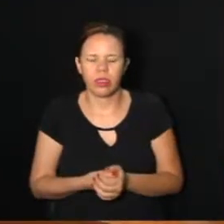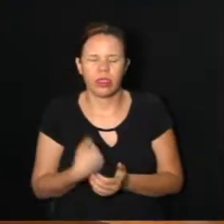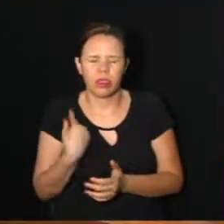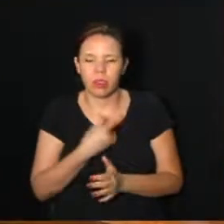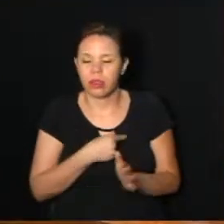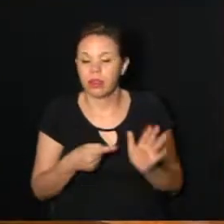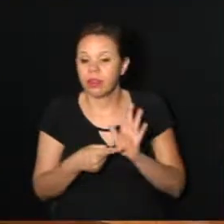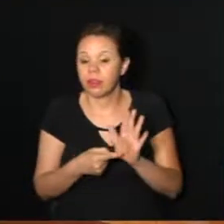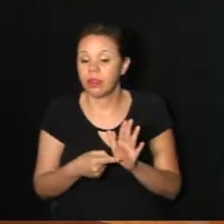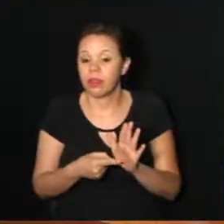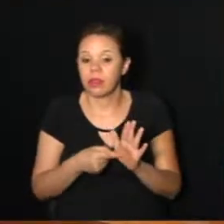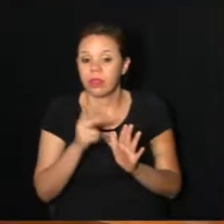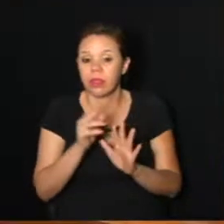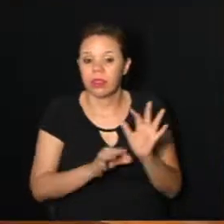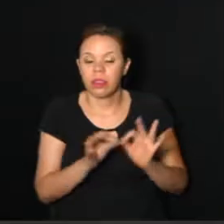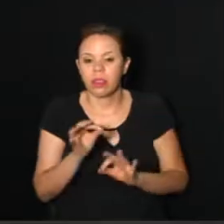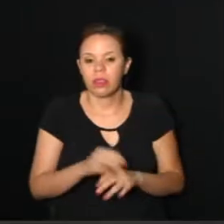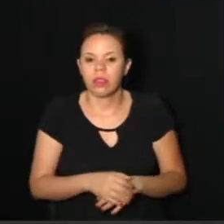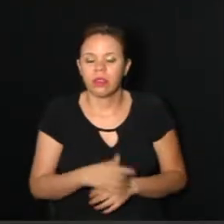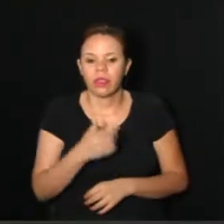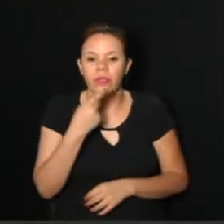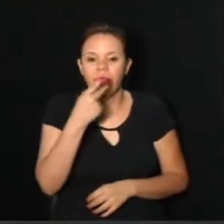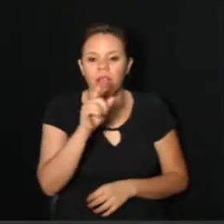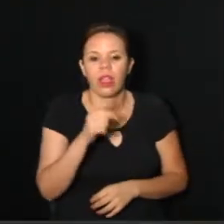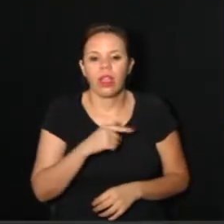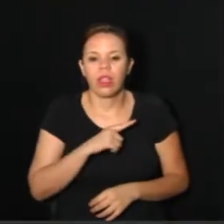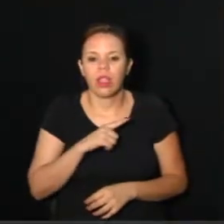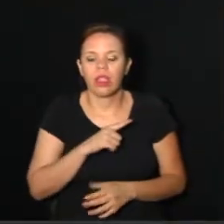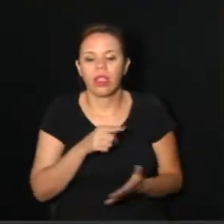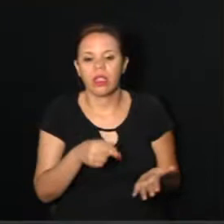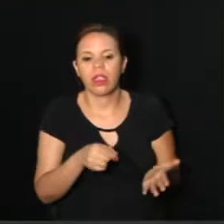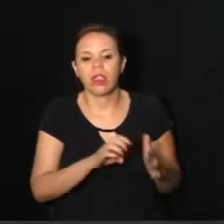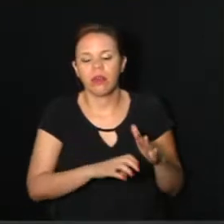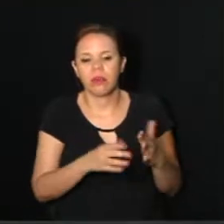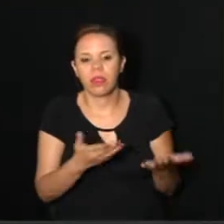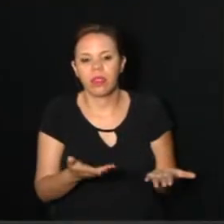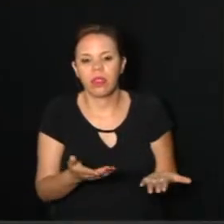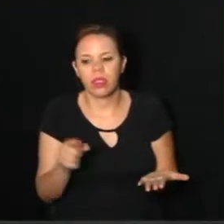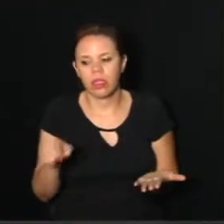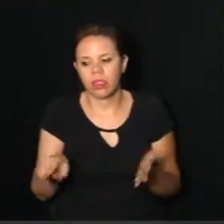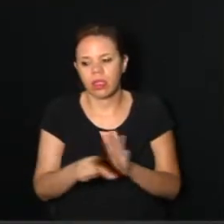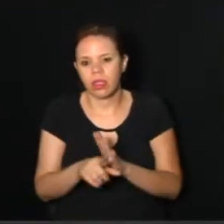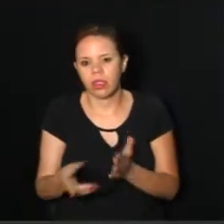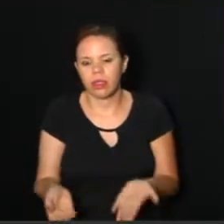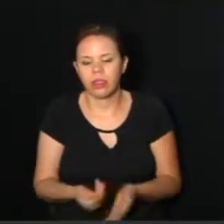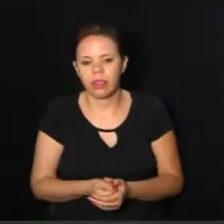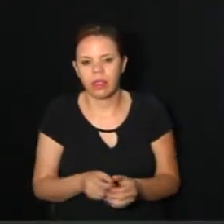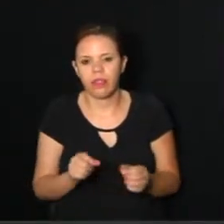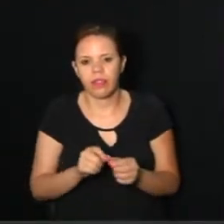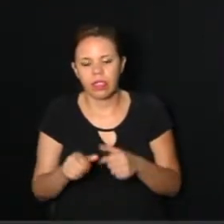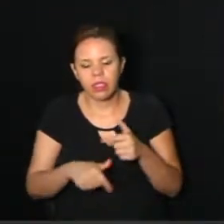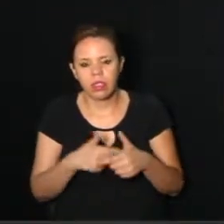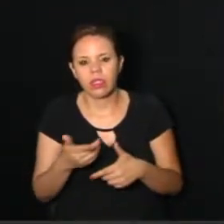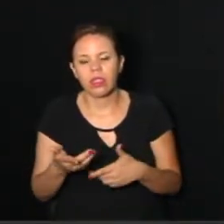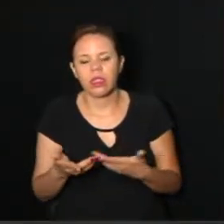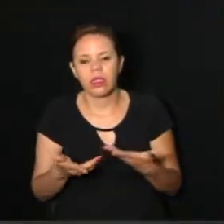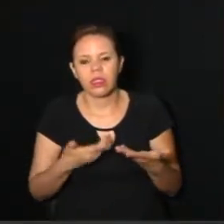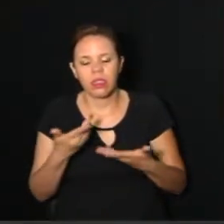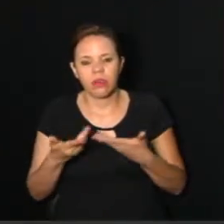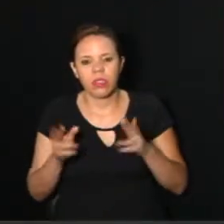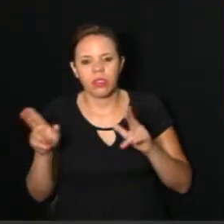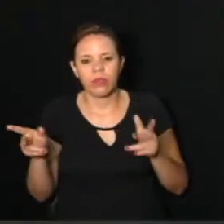apresentamos um projeto dizendo, olha, isenta a microempresa diante dessa lei, faça um tratamento